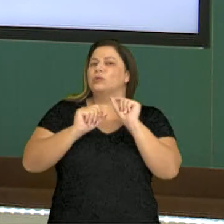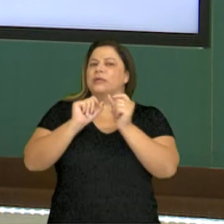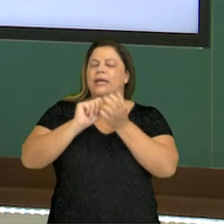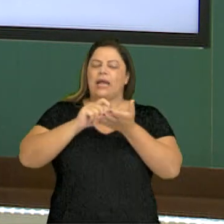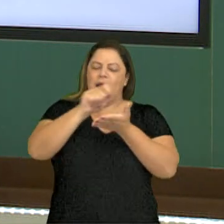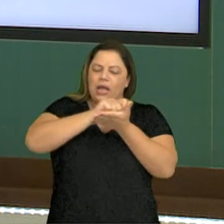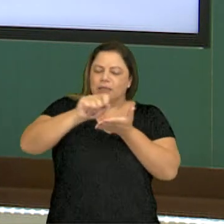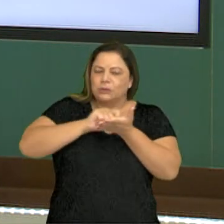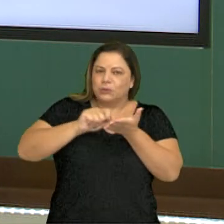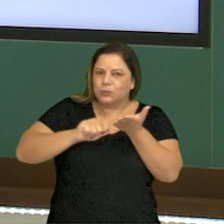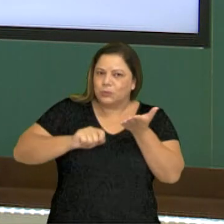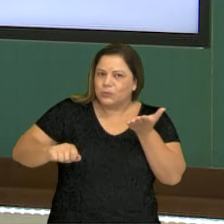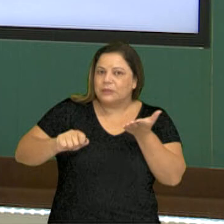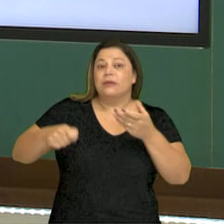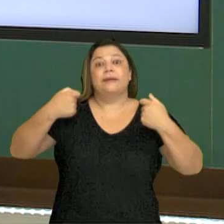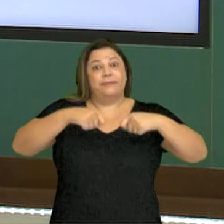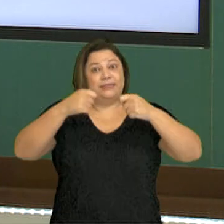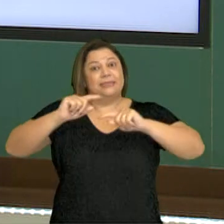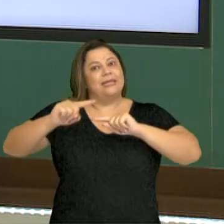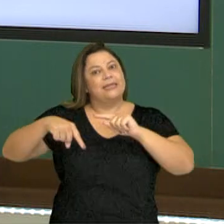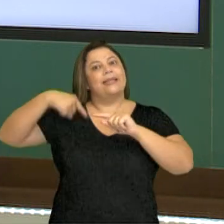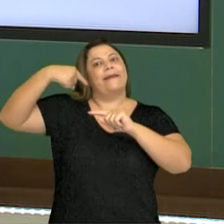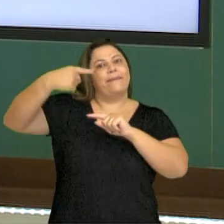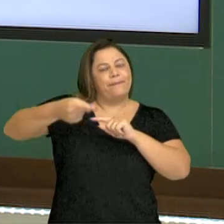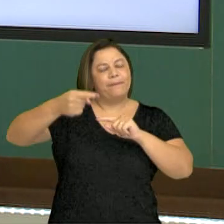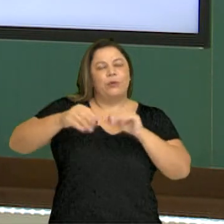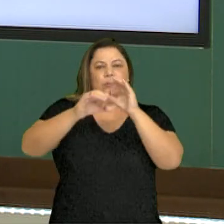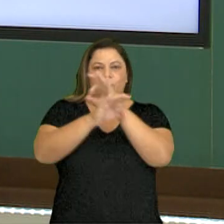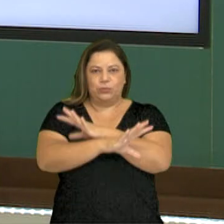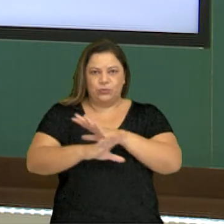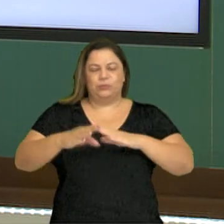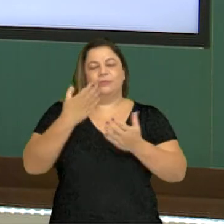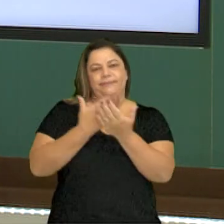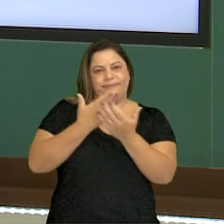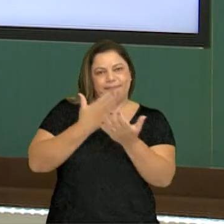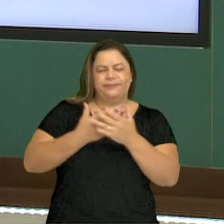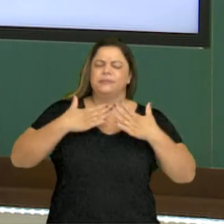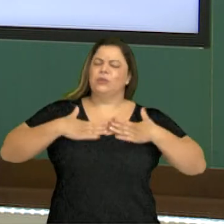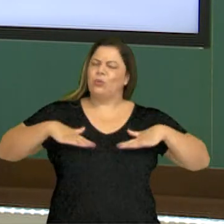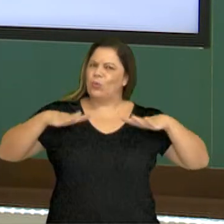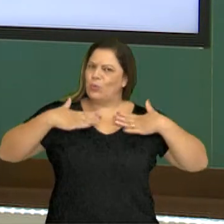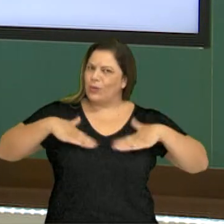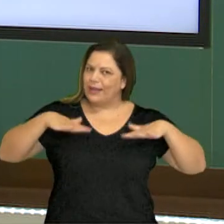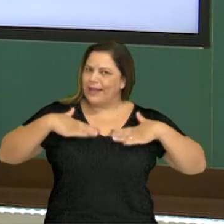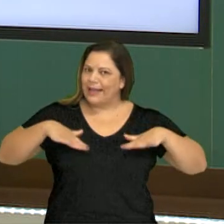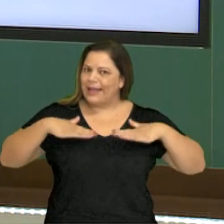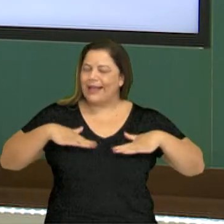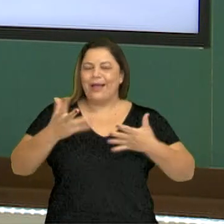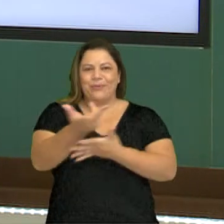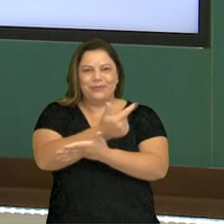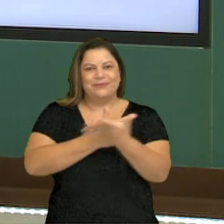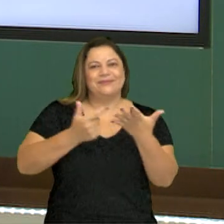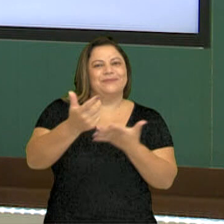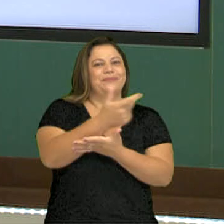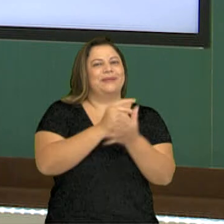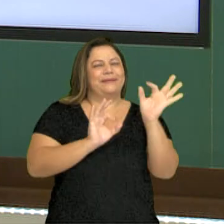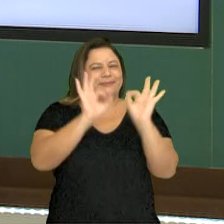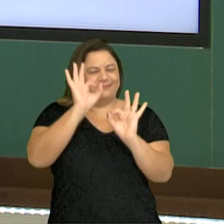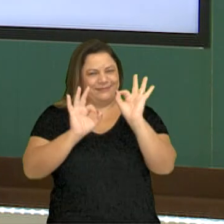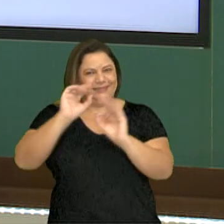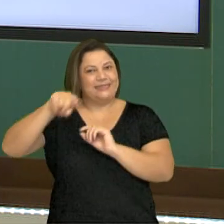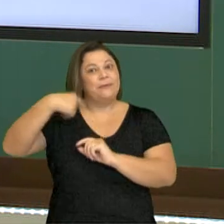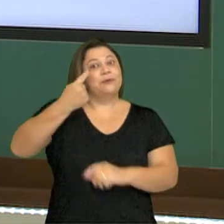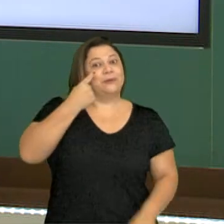fazer esse registro. Depois, quando a aula acabar, com calma, faz bem caprichado esse desenho que depois eu quero